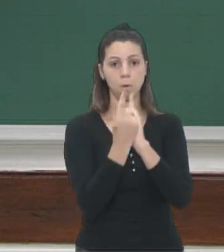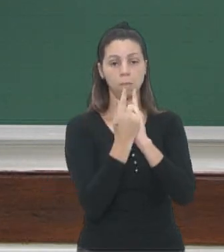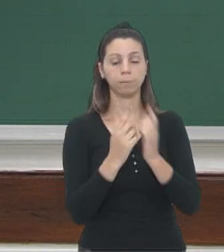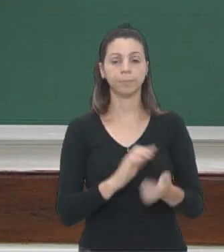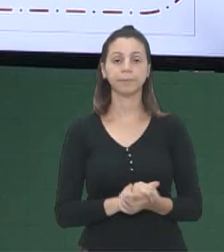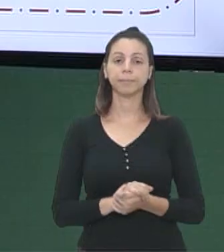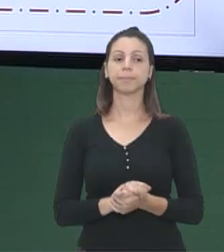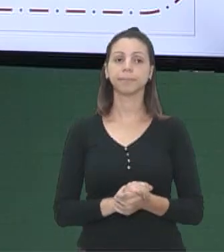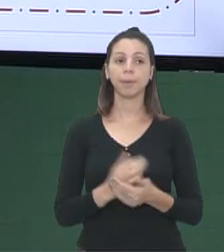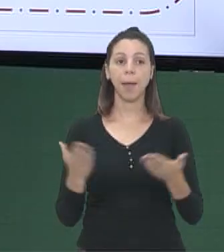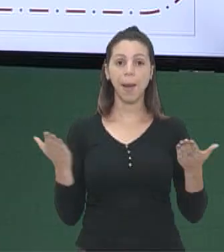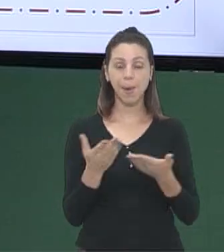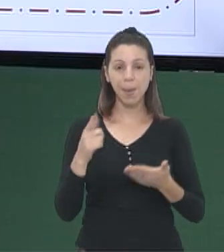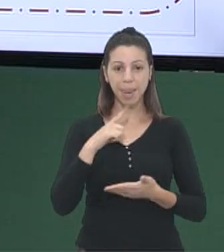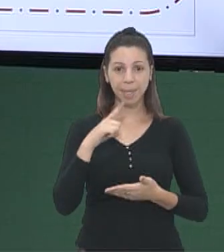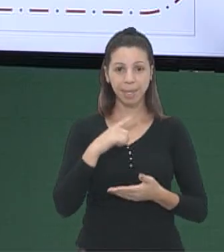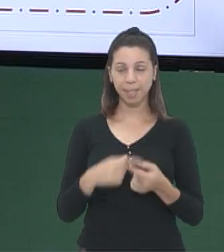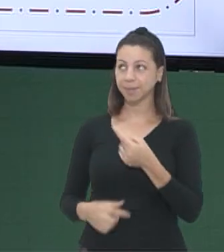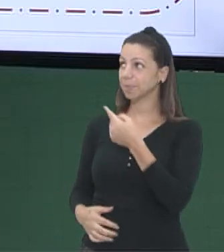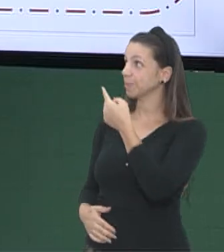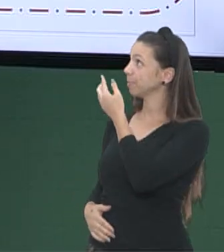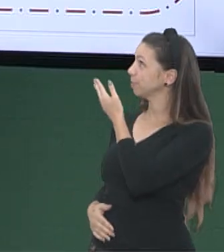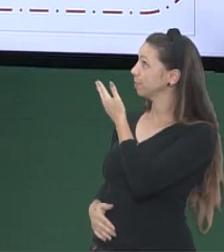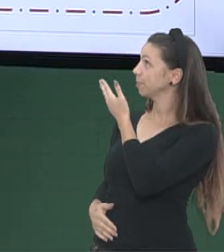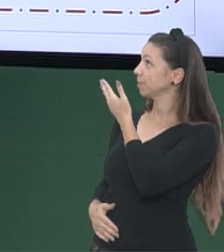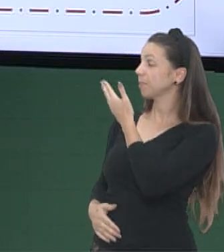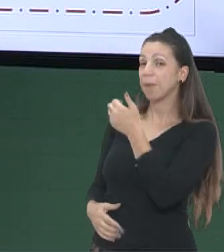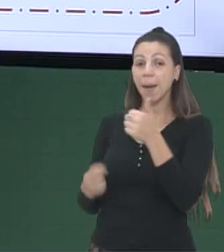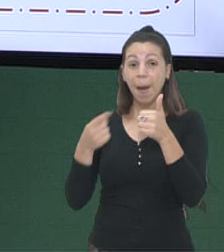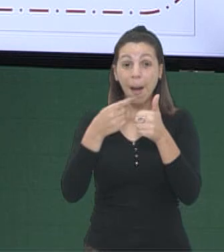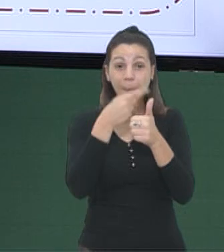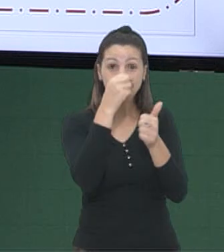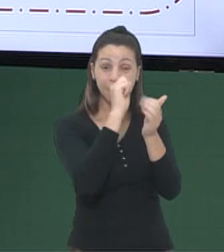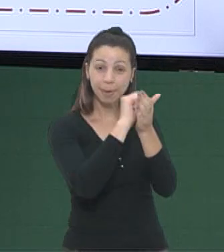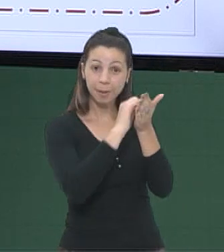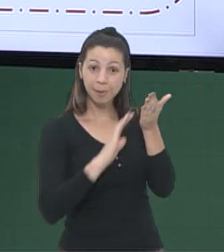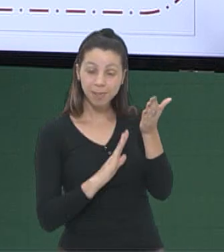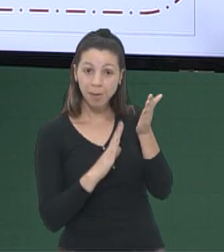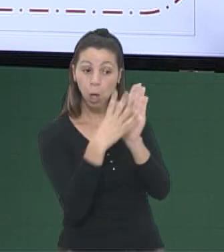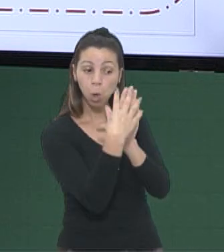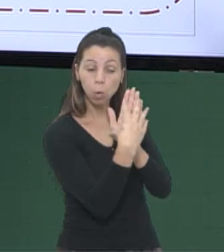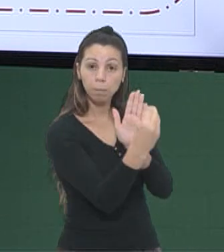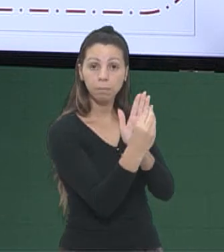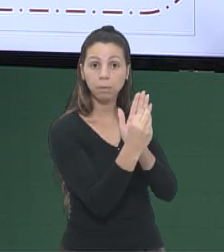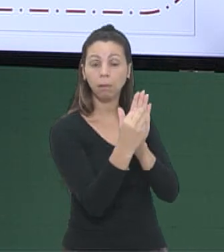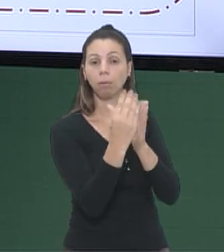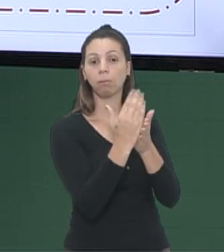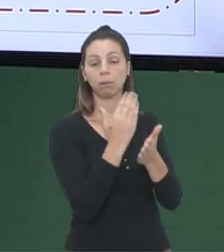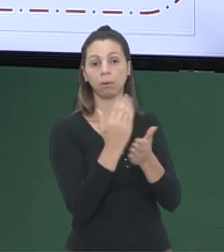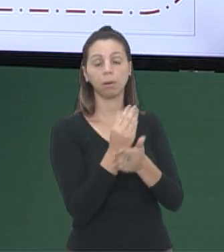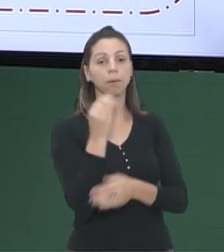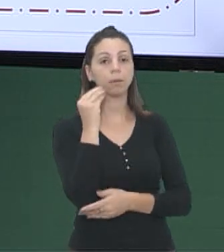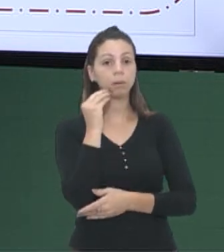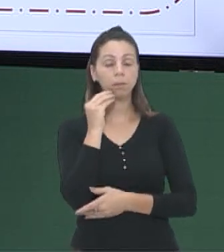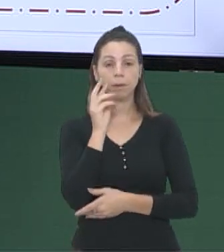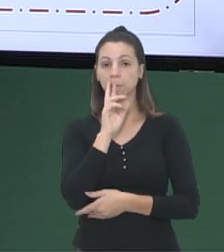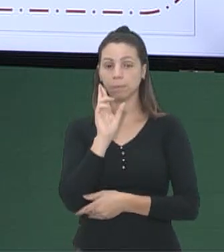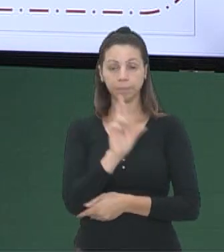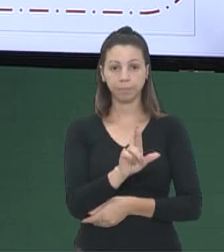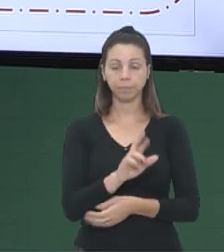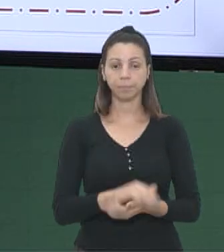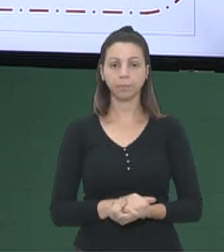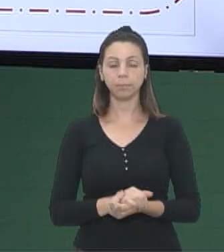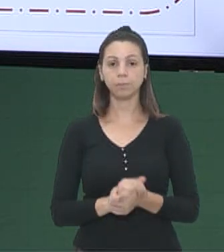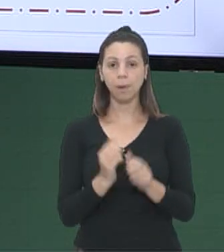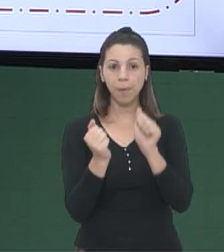Agora, vai ter na tela aí para você a primeira atividade para você copiar no seu caderno e tentar responder. Então, vamos ler com bastante